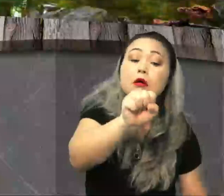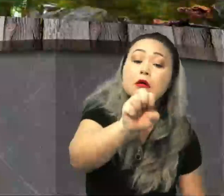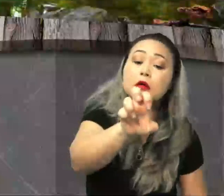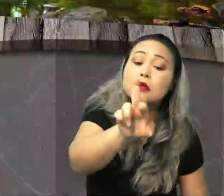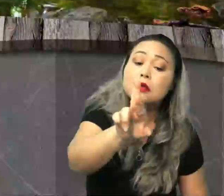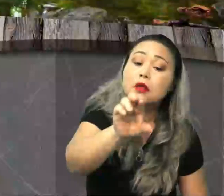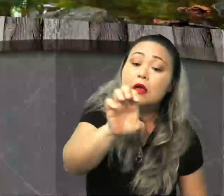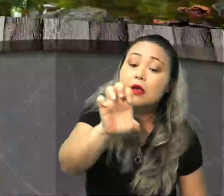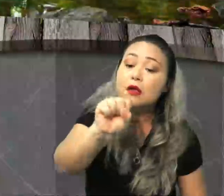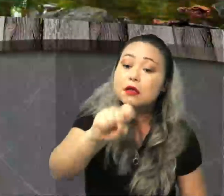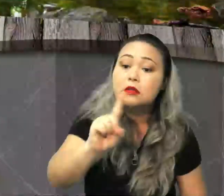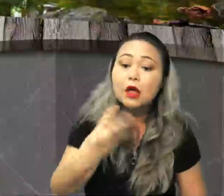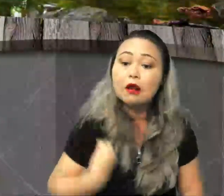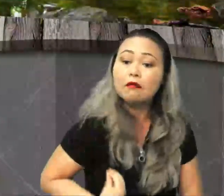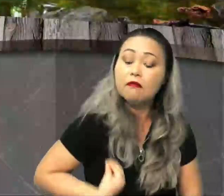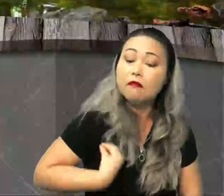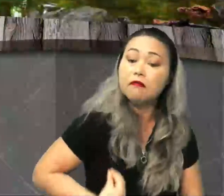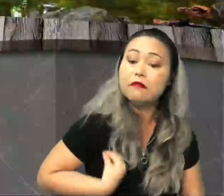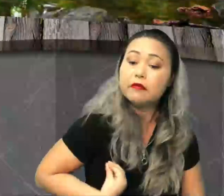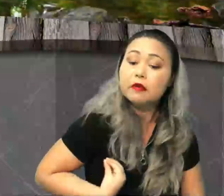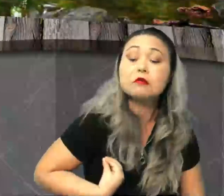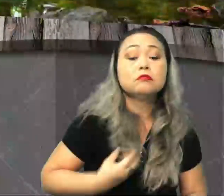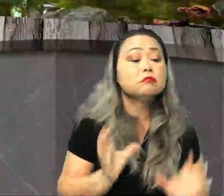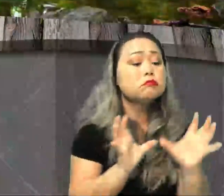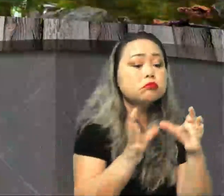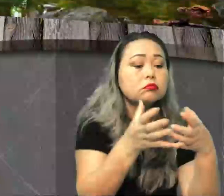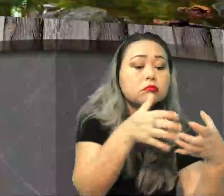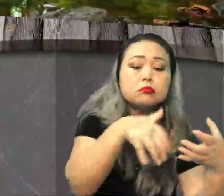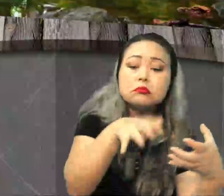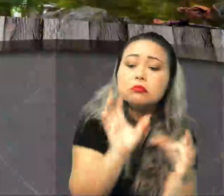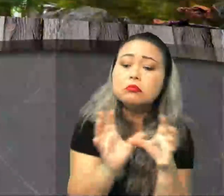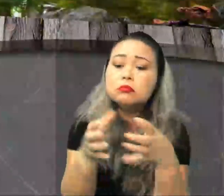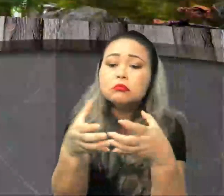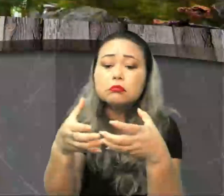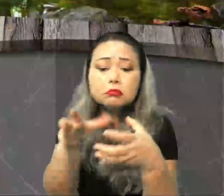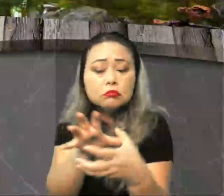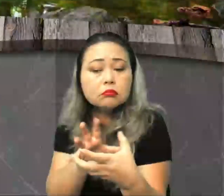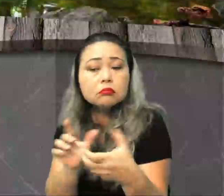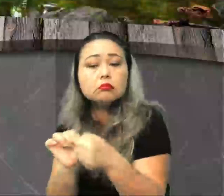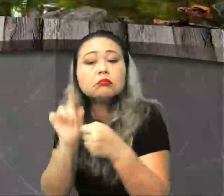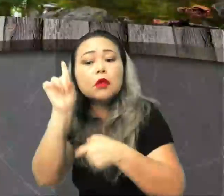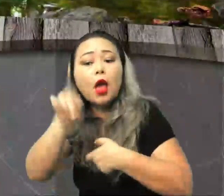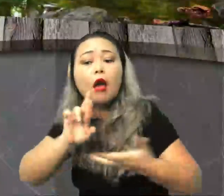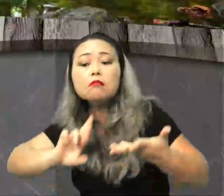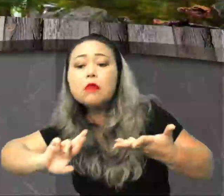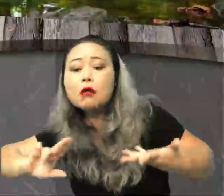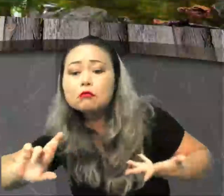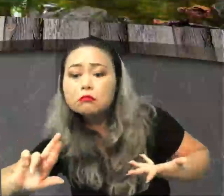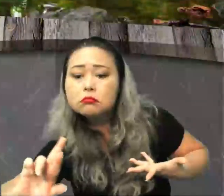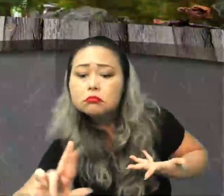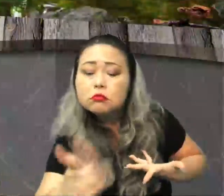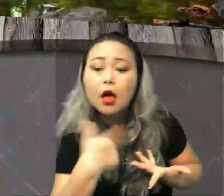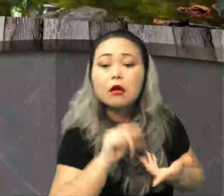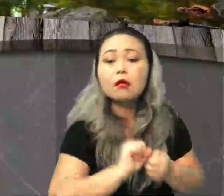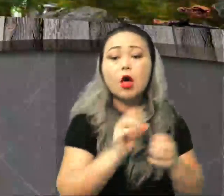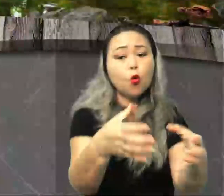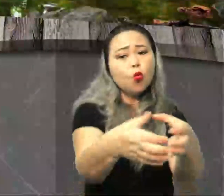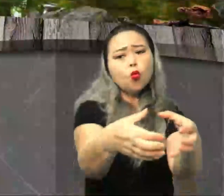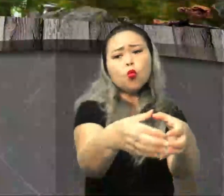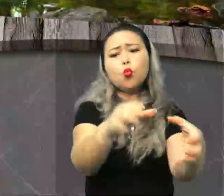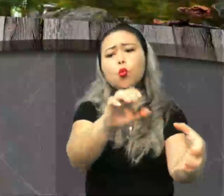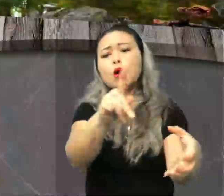falou sobre isso. Essas comunidades incluem diferentes indivíduos, diferentes espécies.